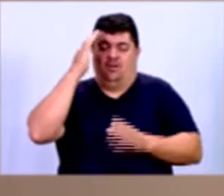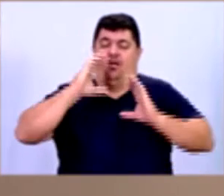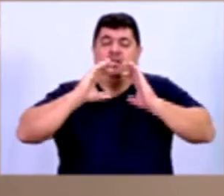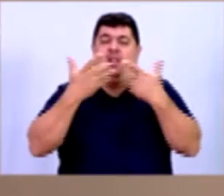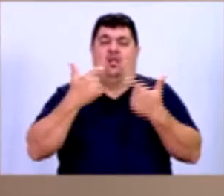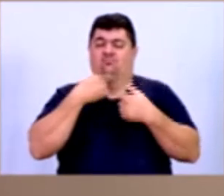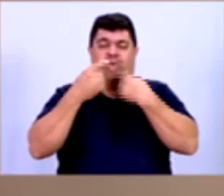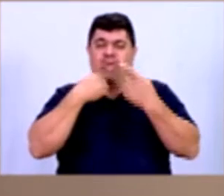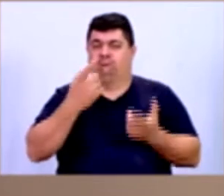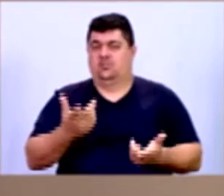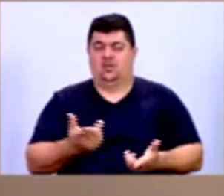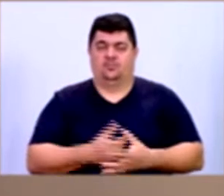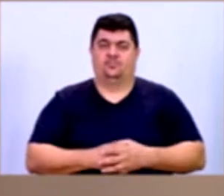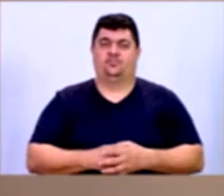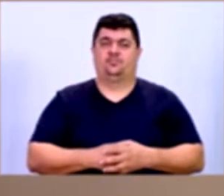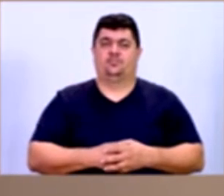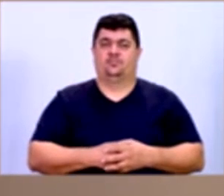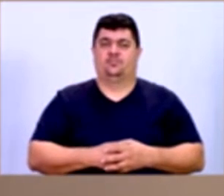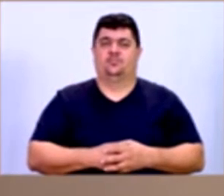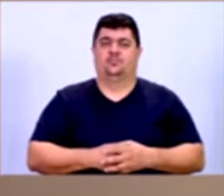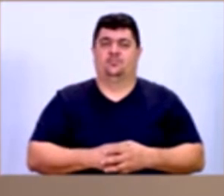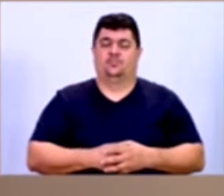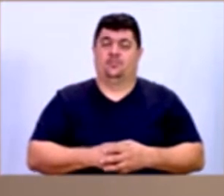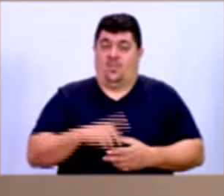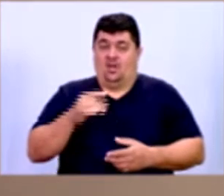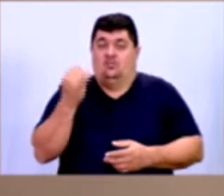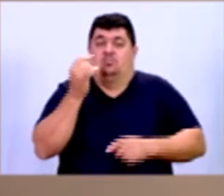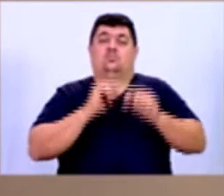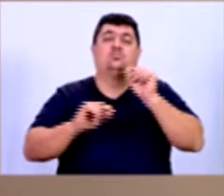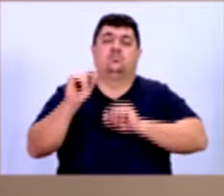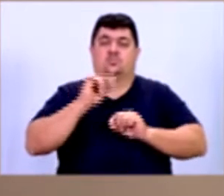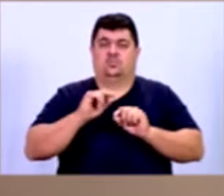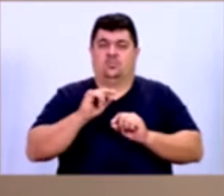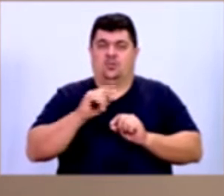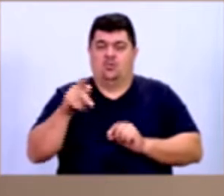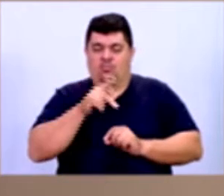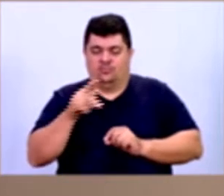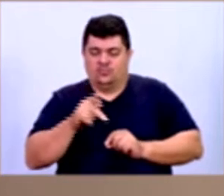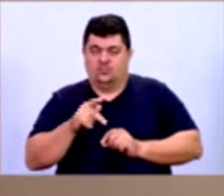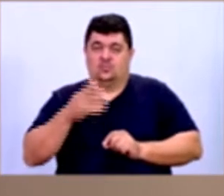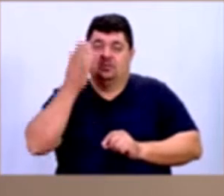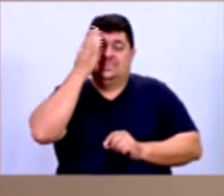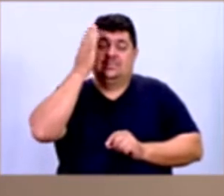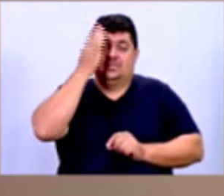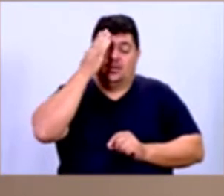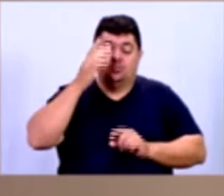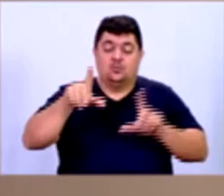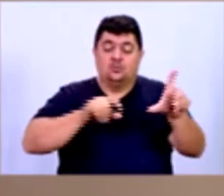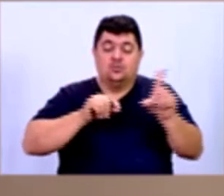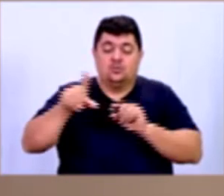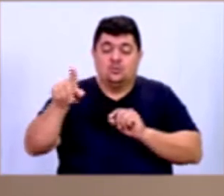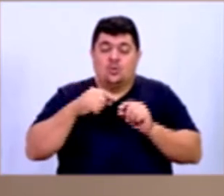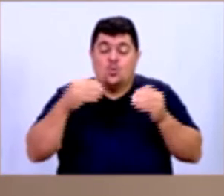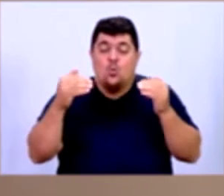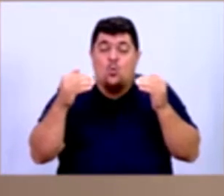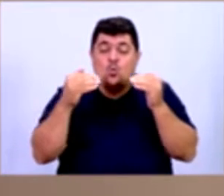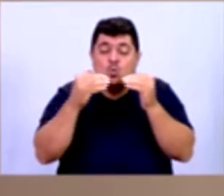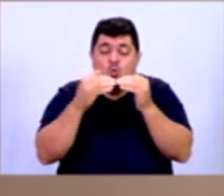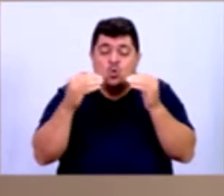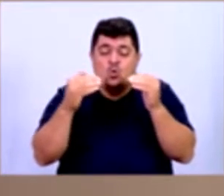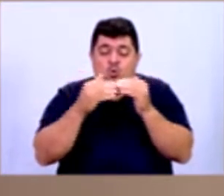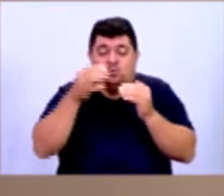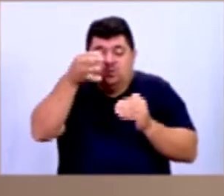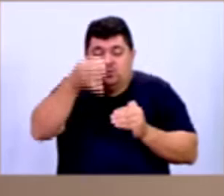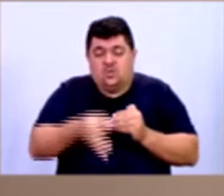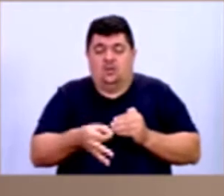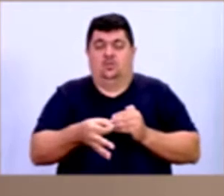preciso que deveria acontecer. Desta forma, é importante que nós profissionais procuremos selecionar os materiais adequados àquele